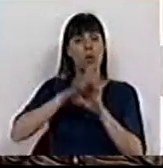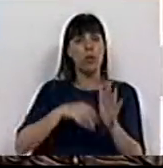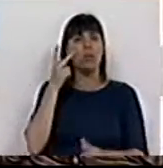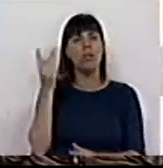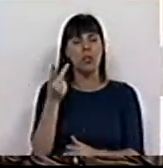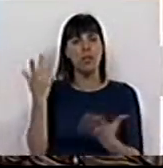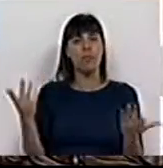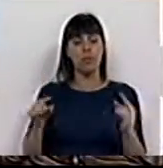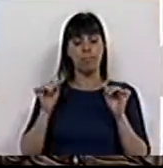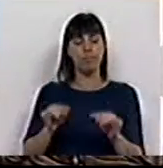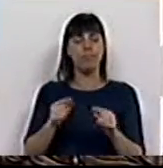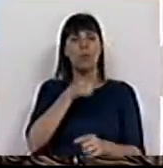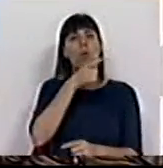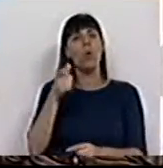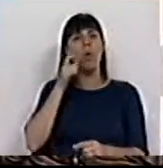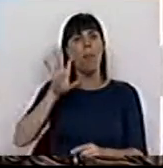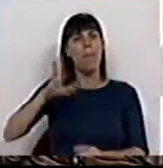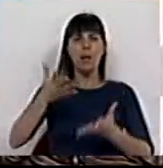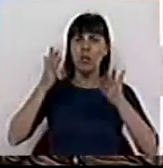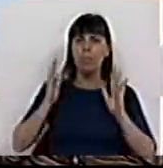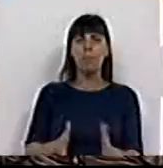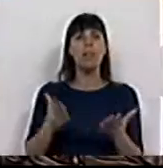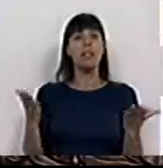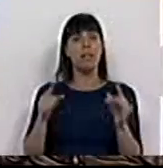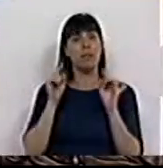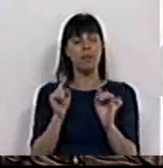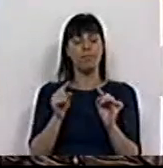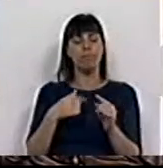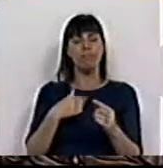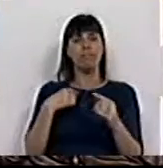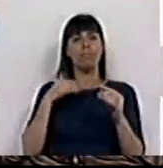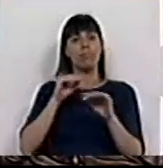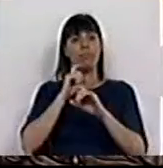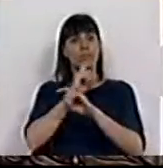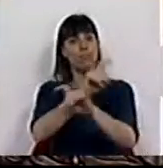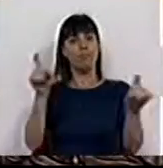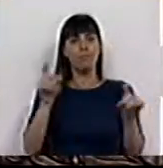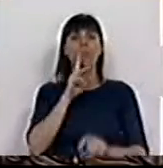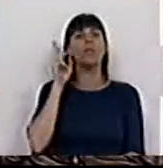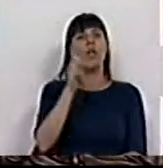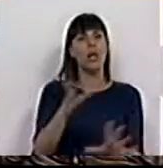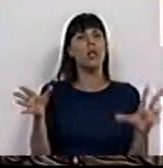vida. Esse é o compromisso que o país precisa e é para esse que vos convocamos.